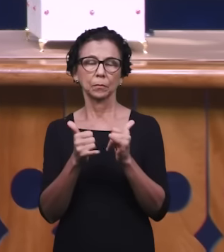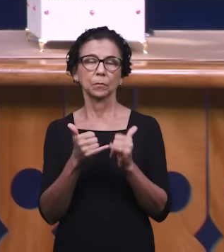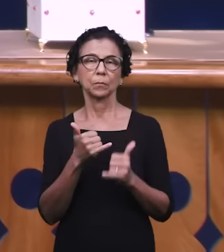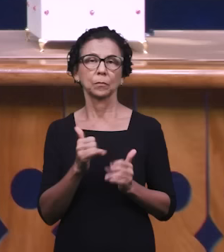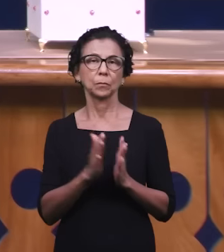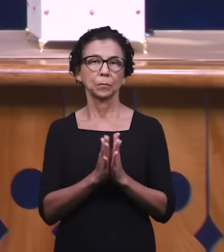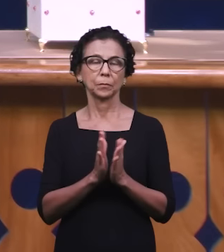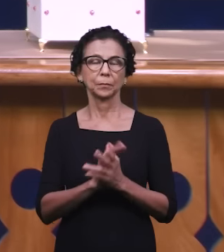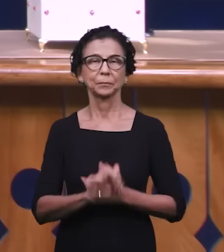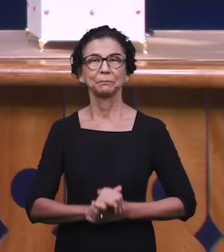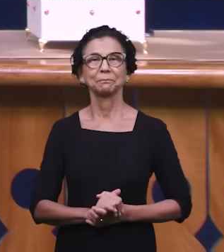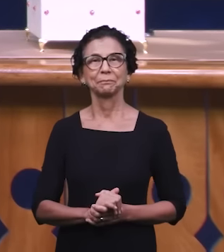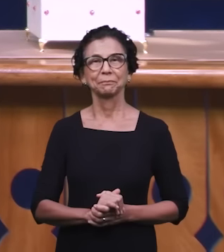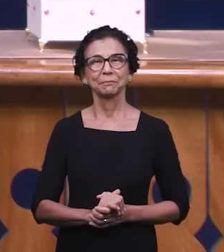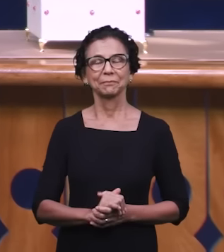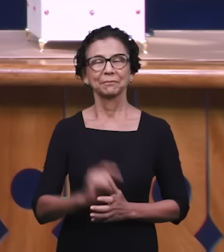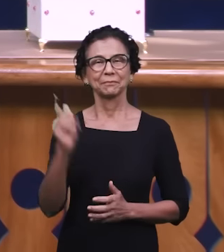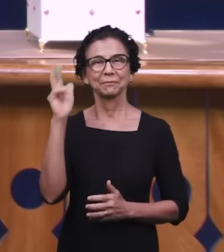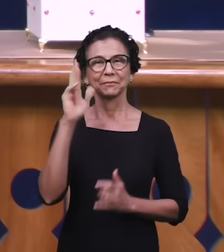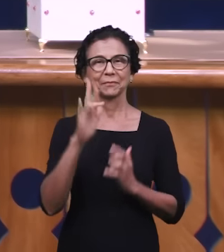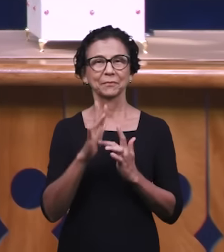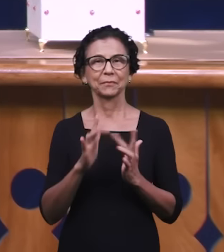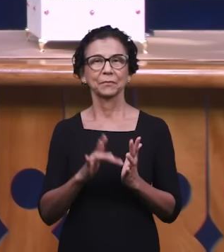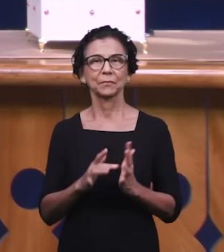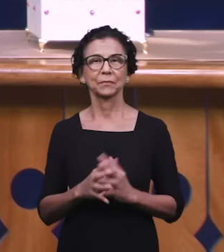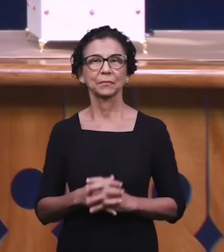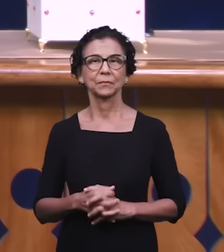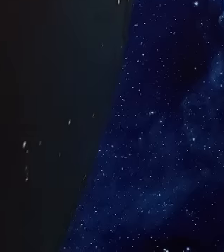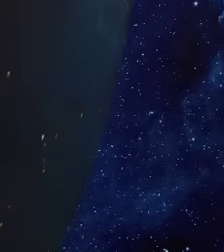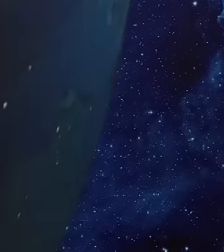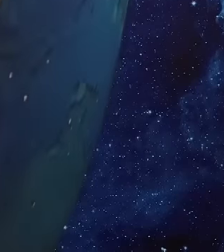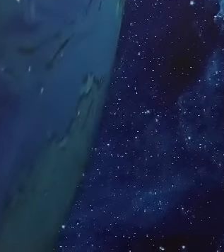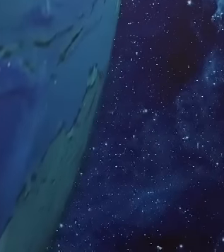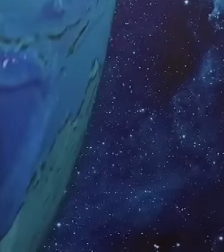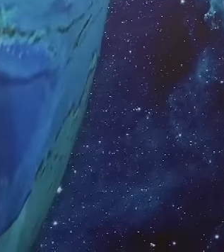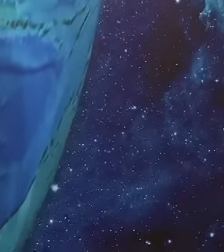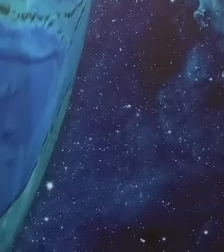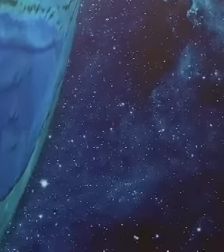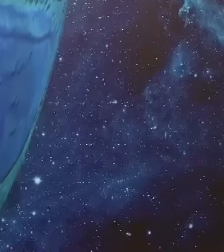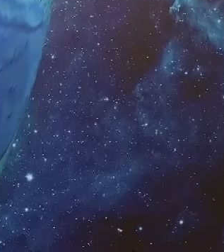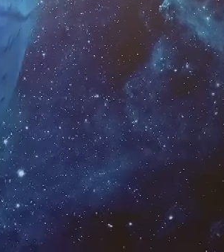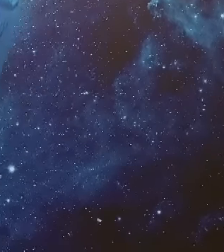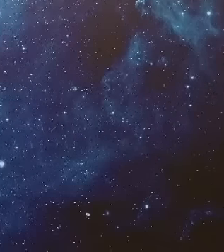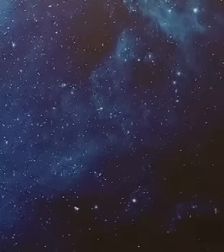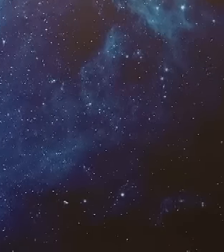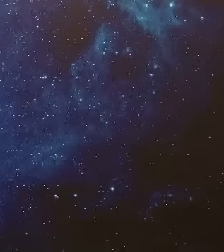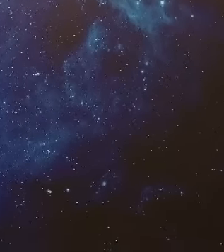para orar por você. A todos, a paz do Senhor.